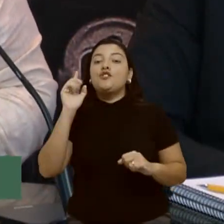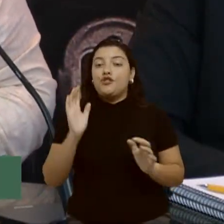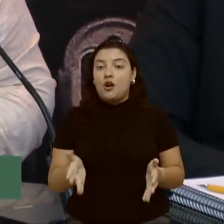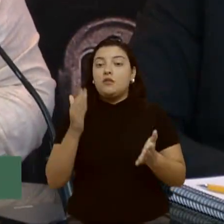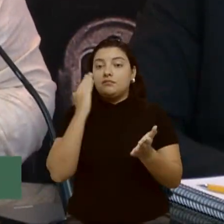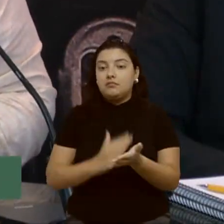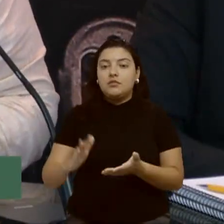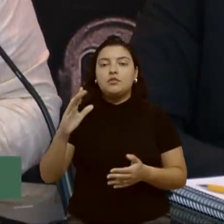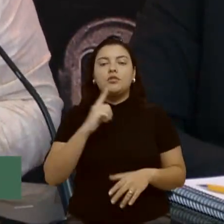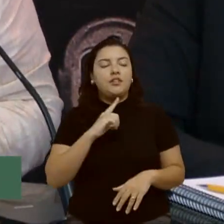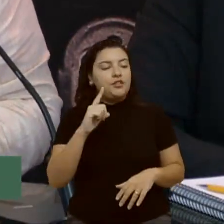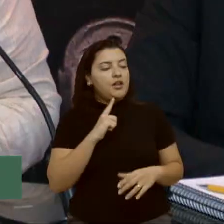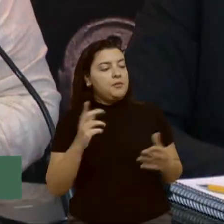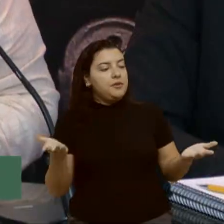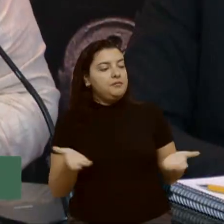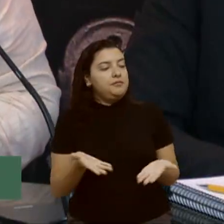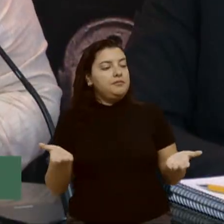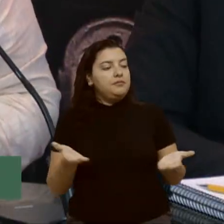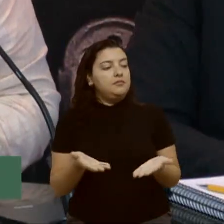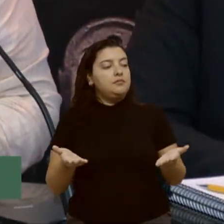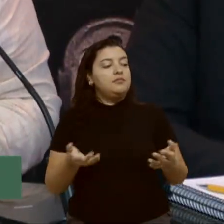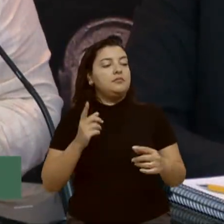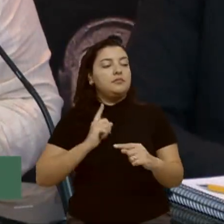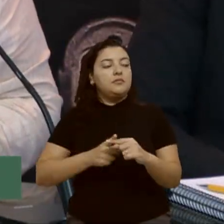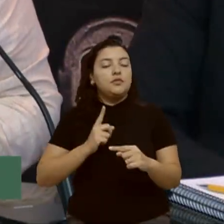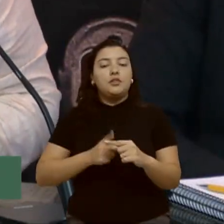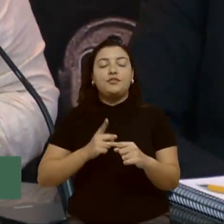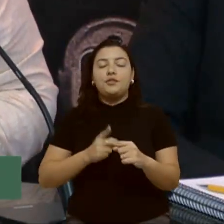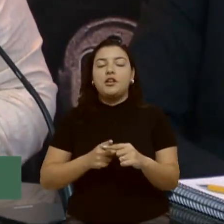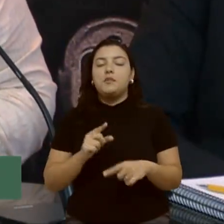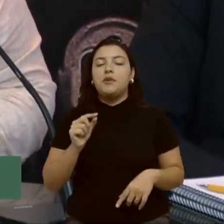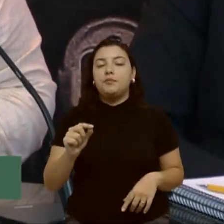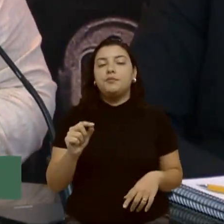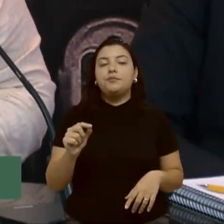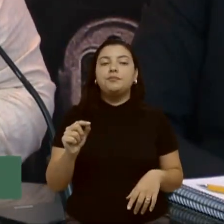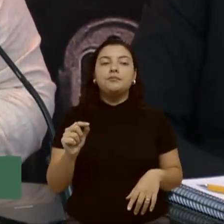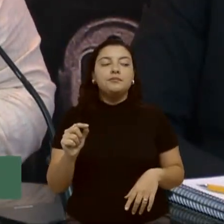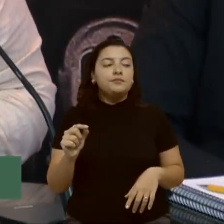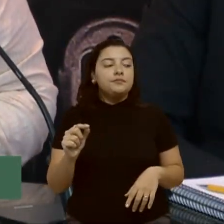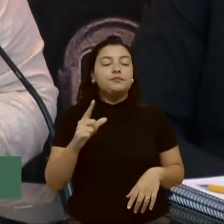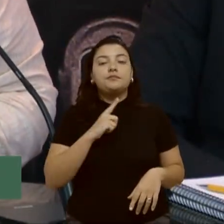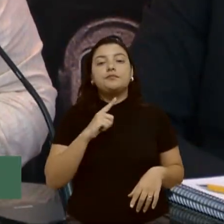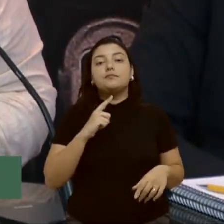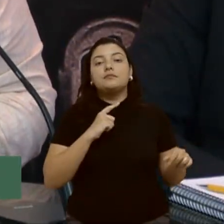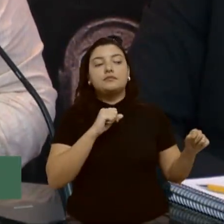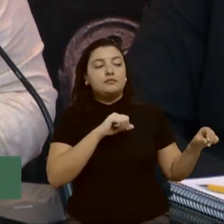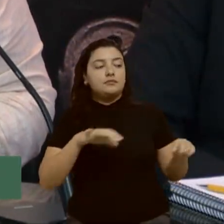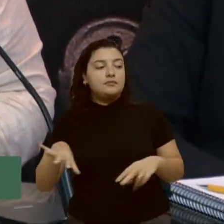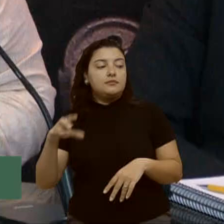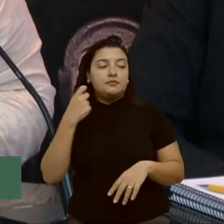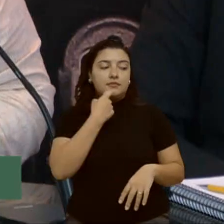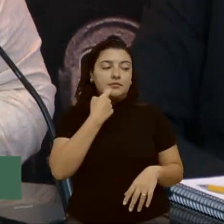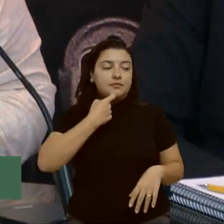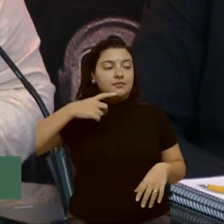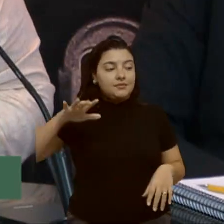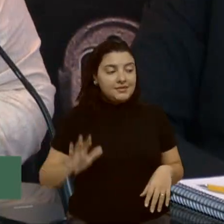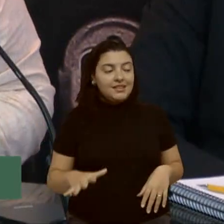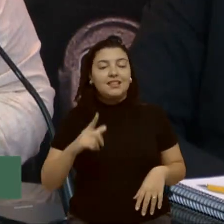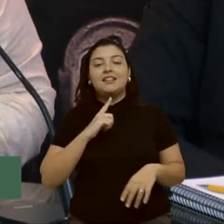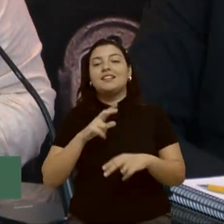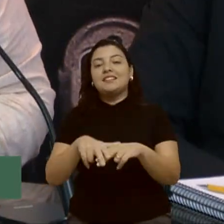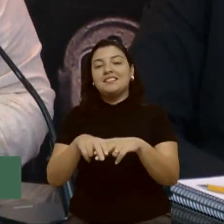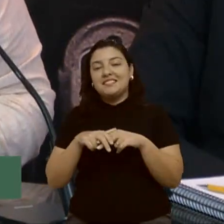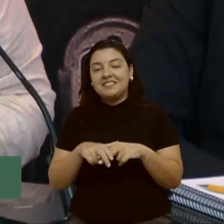esse monitoramento justamente para quê? Para saber se até a semana do Black Friday, se por acaso esses produtos